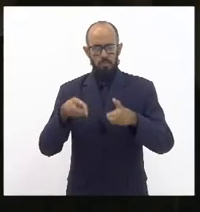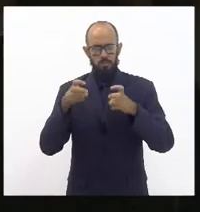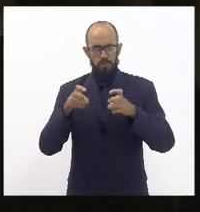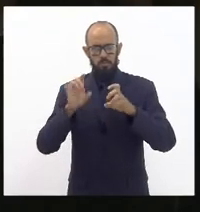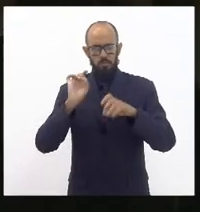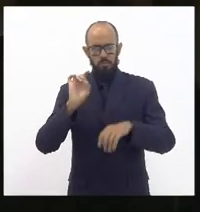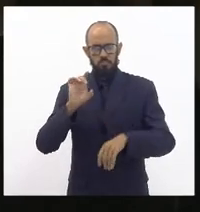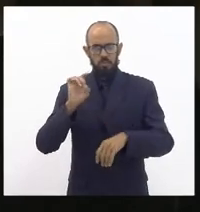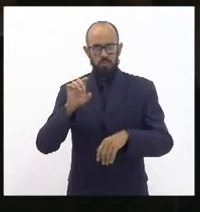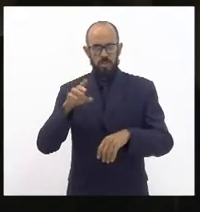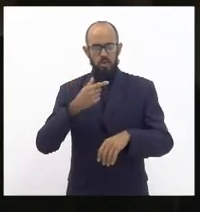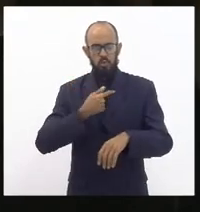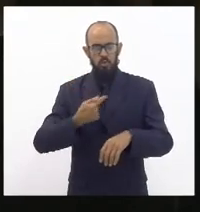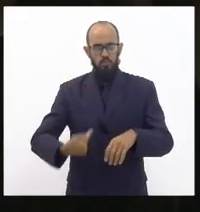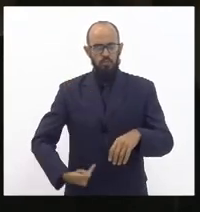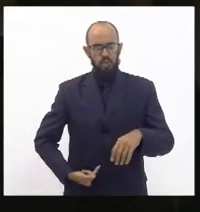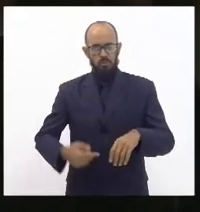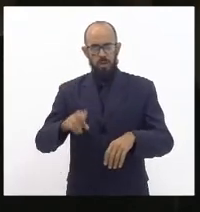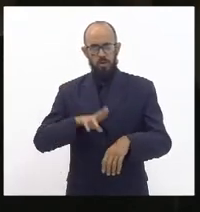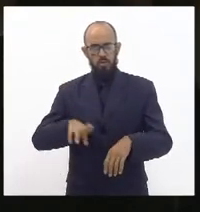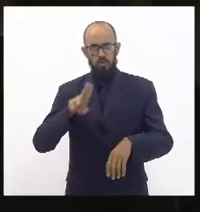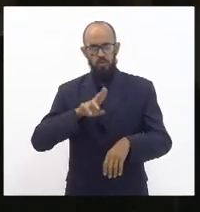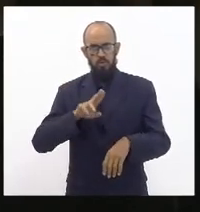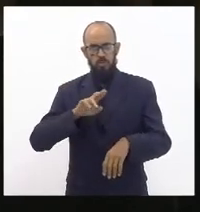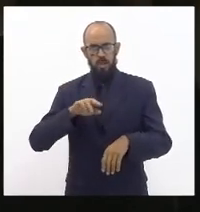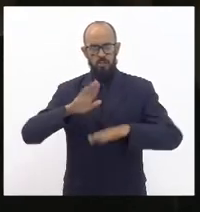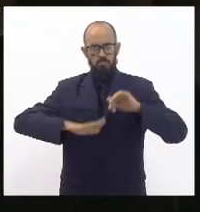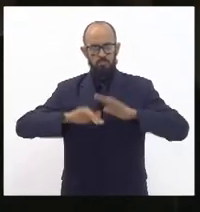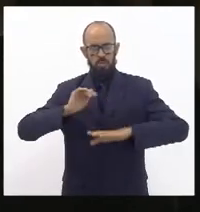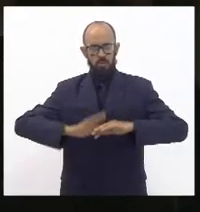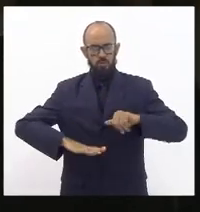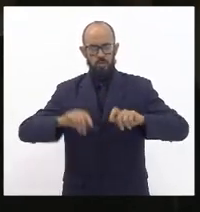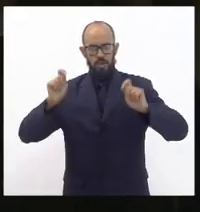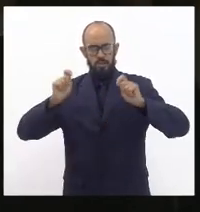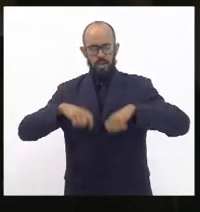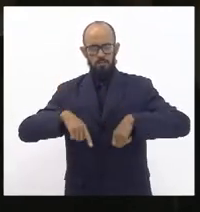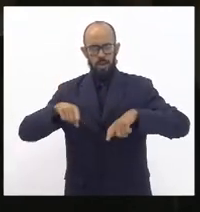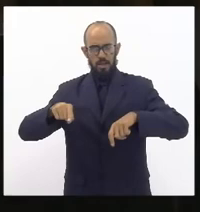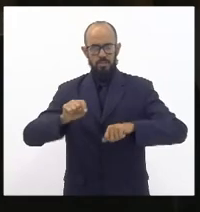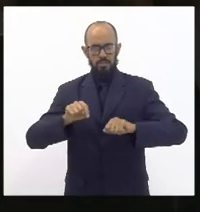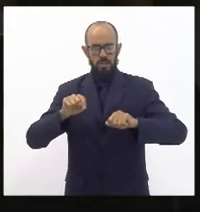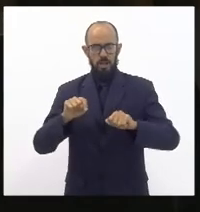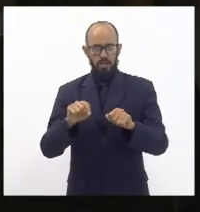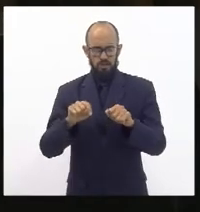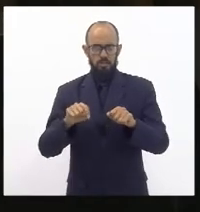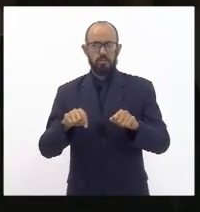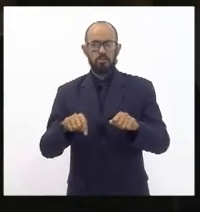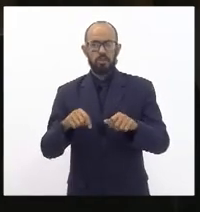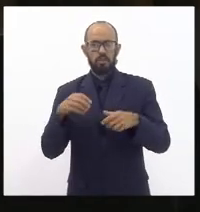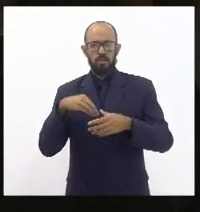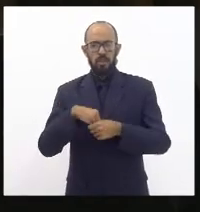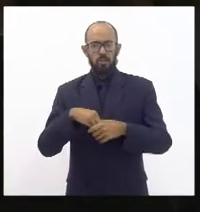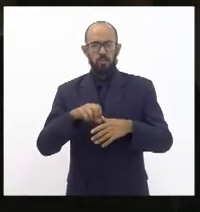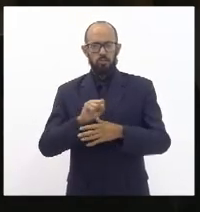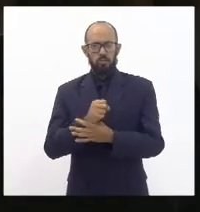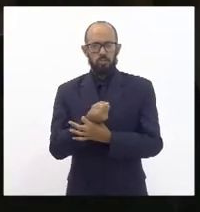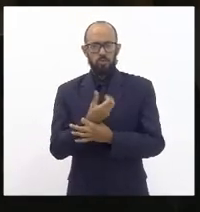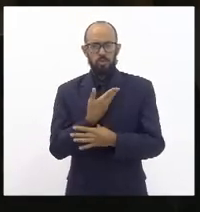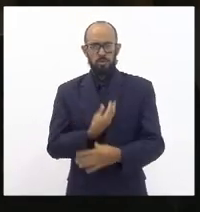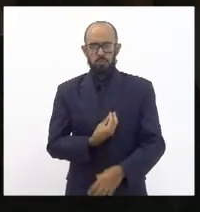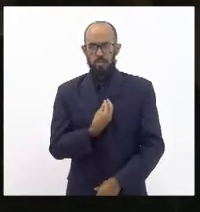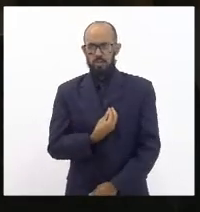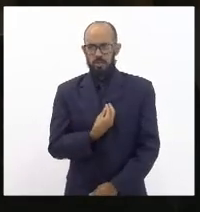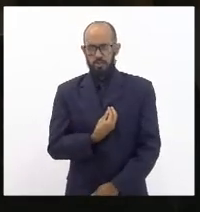Governo do Estado para reutilizar essas profissionais estão capacitados no âmbito do segurança presente no